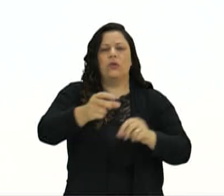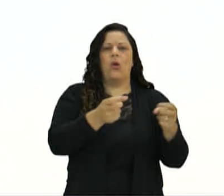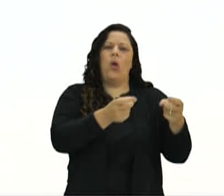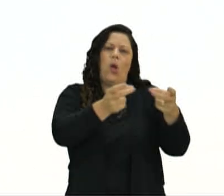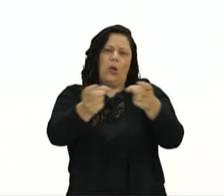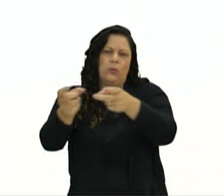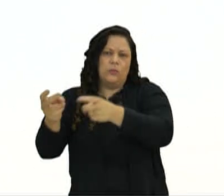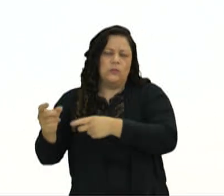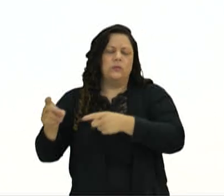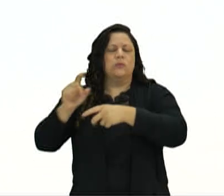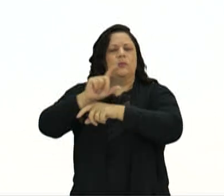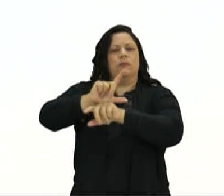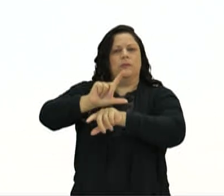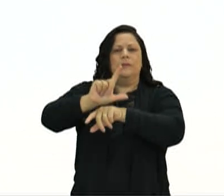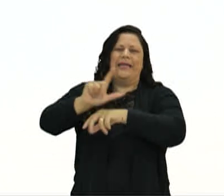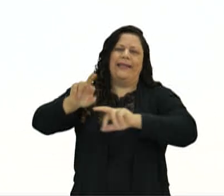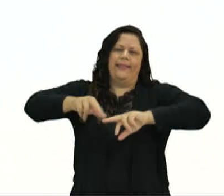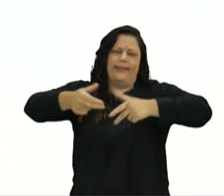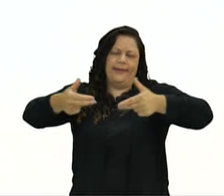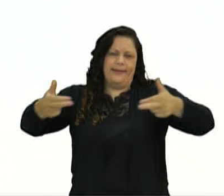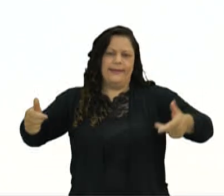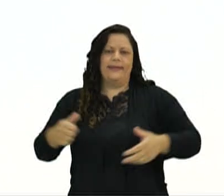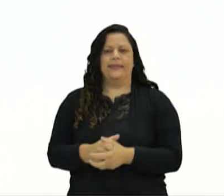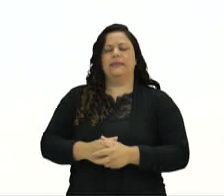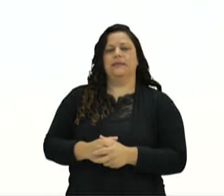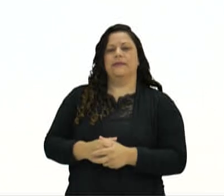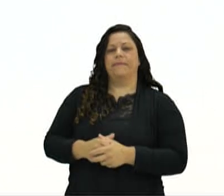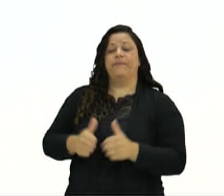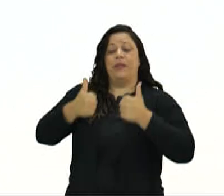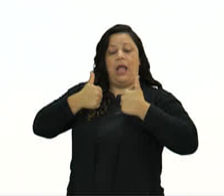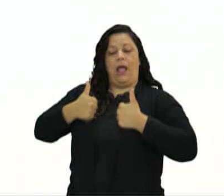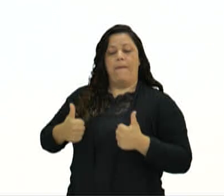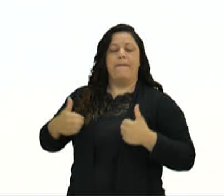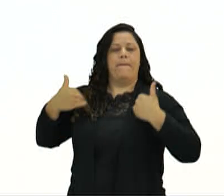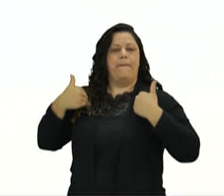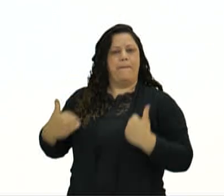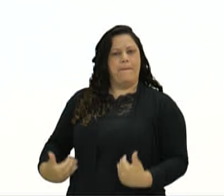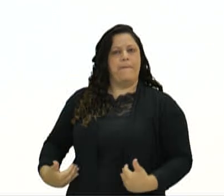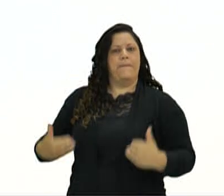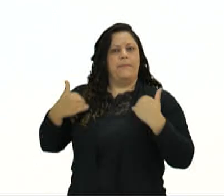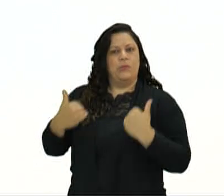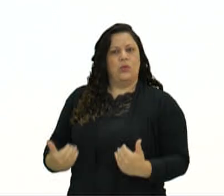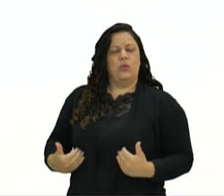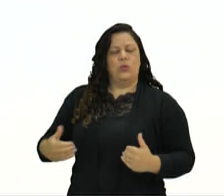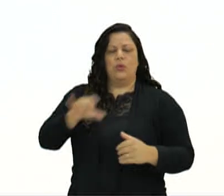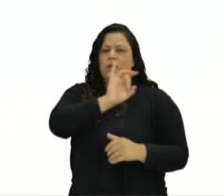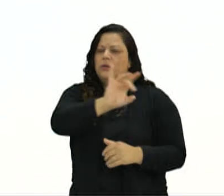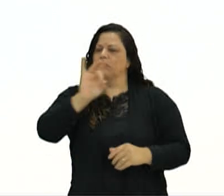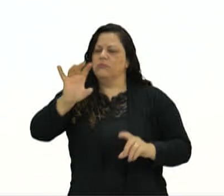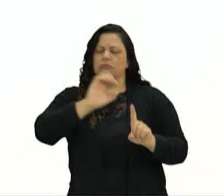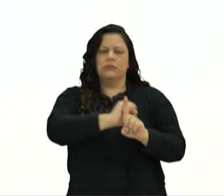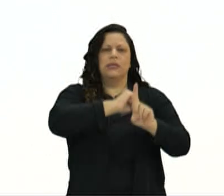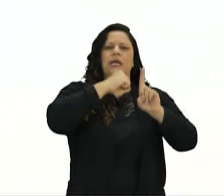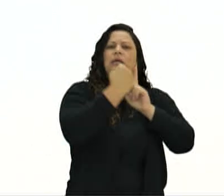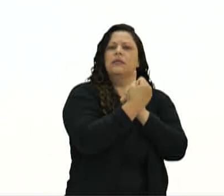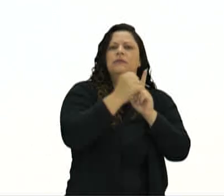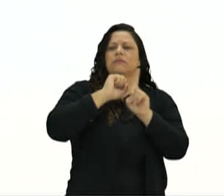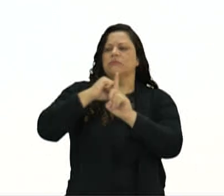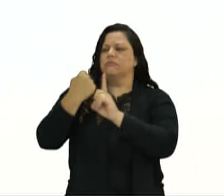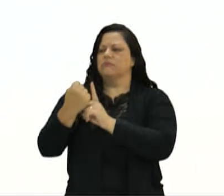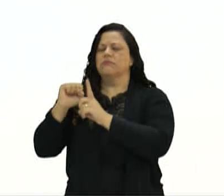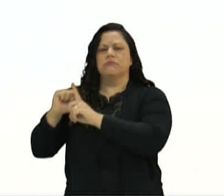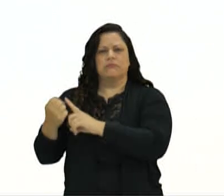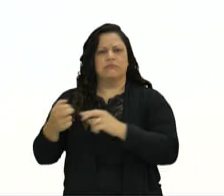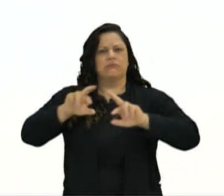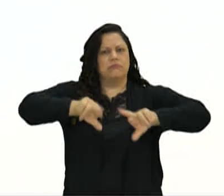o costume, o contexto moral de cada sociedade. Aí, para a fundamentação dessas leis positivas,